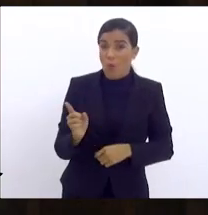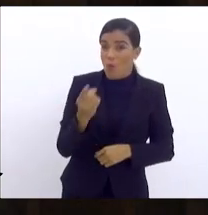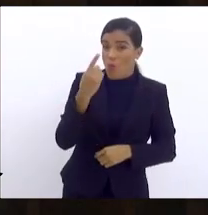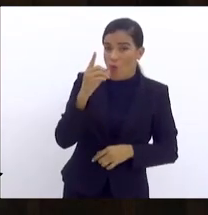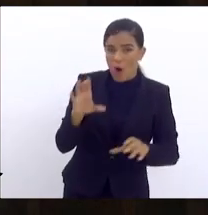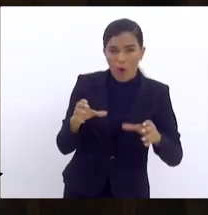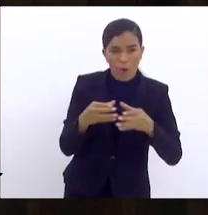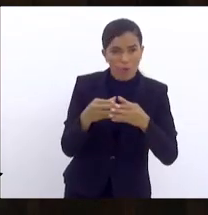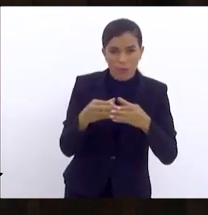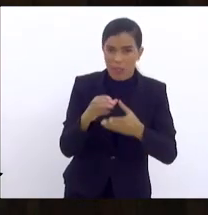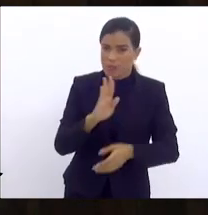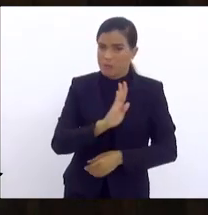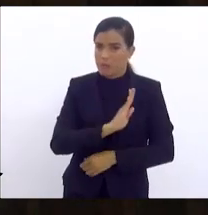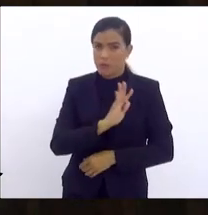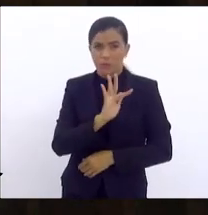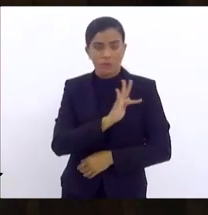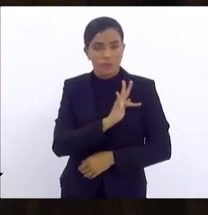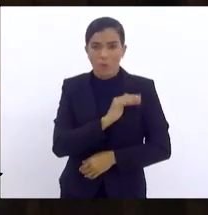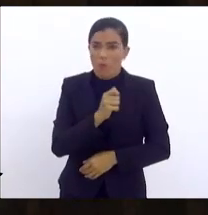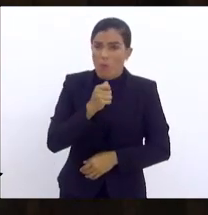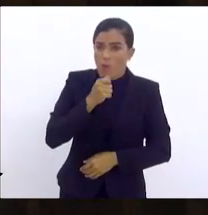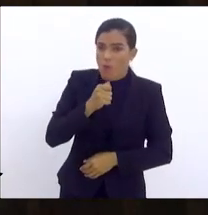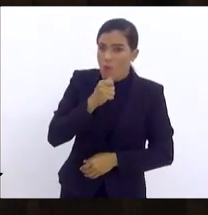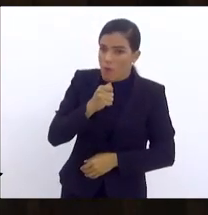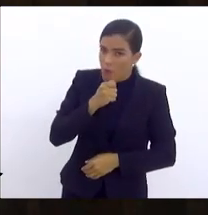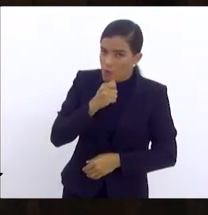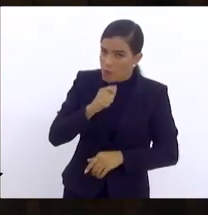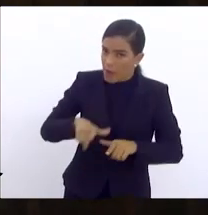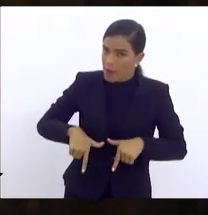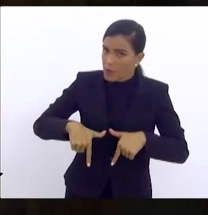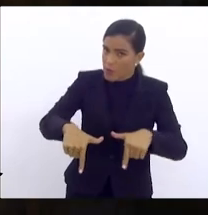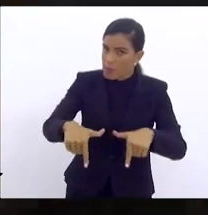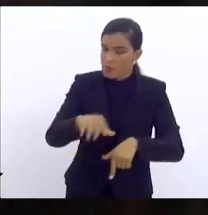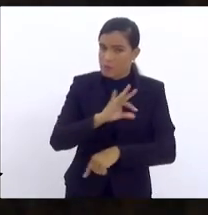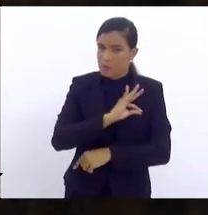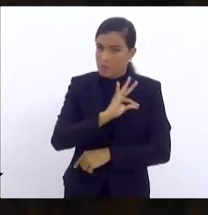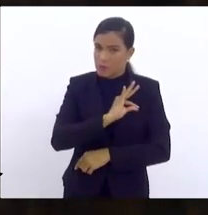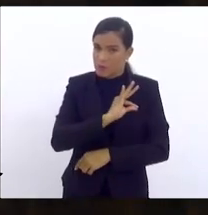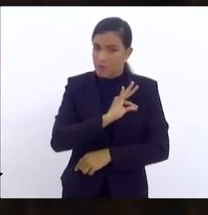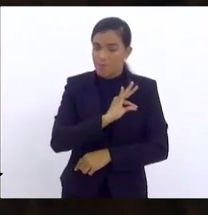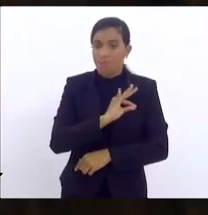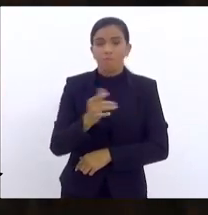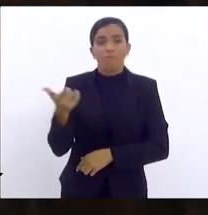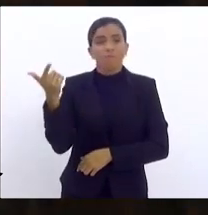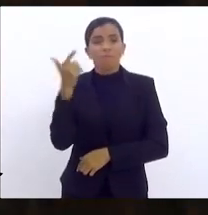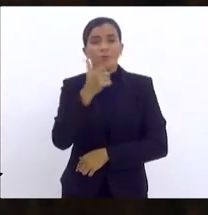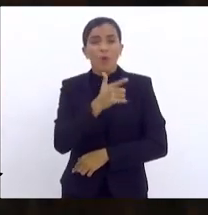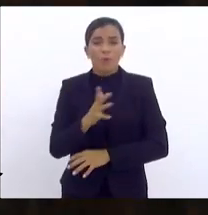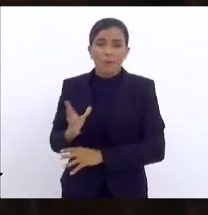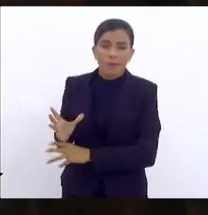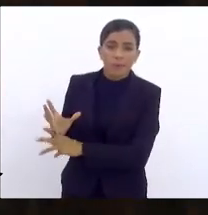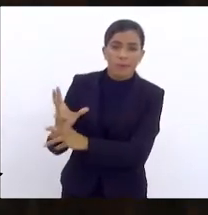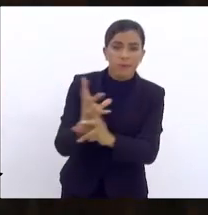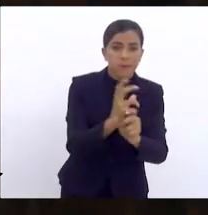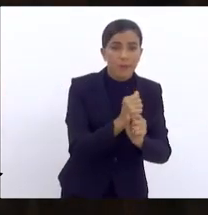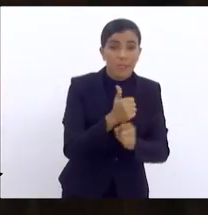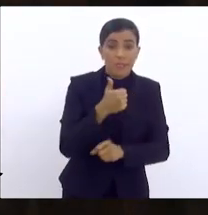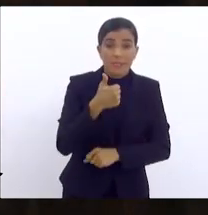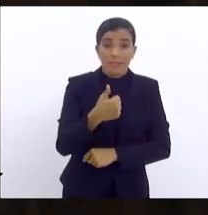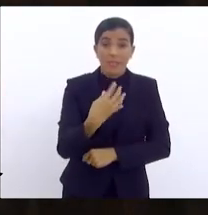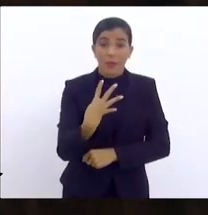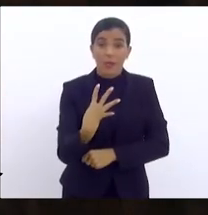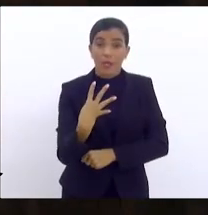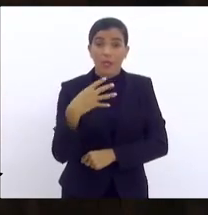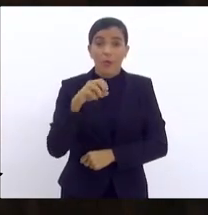Fluminense tem uma deixa de ter atuação da polícia militar nós atingimos 148%